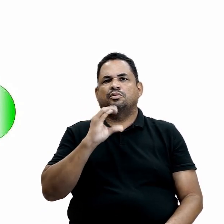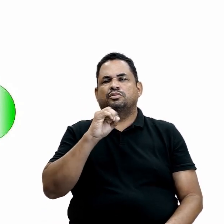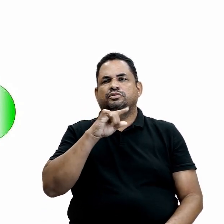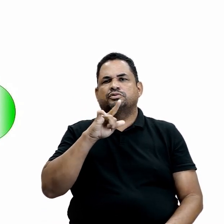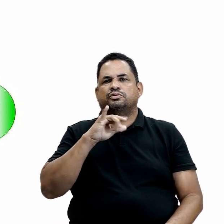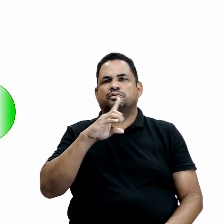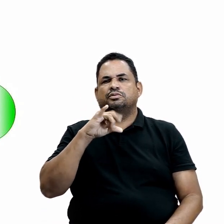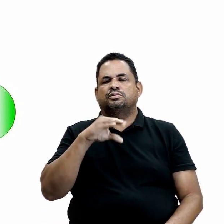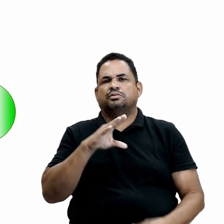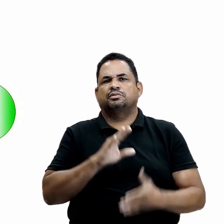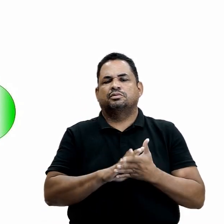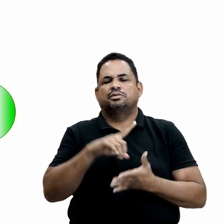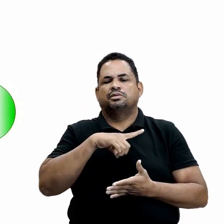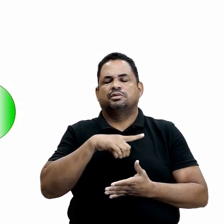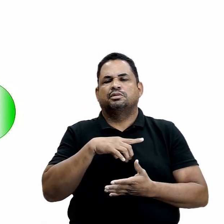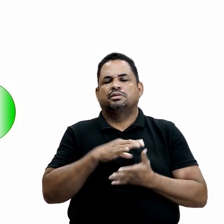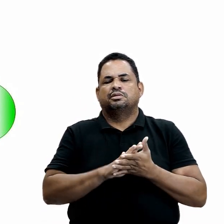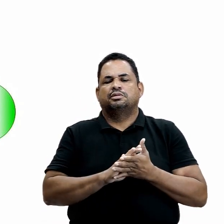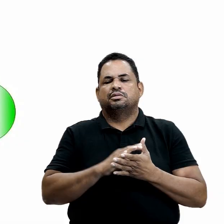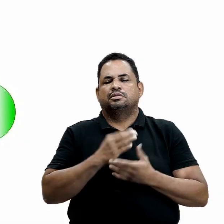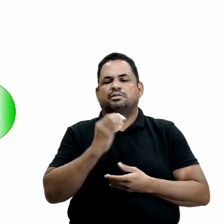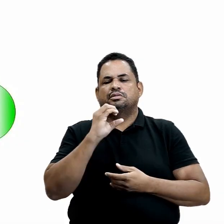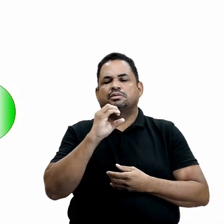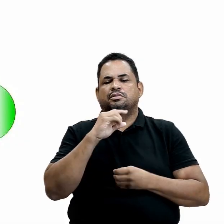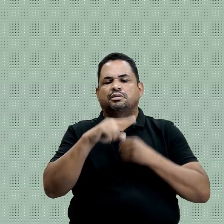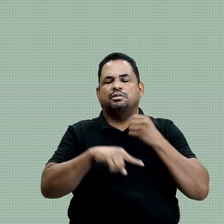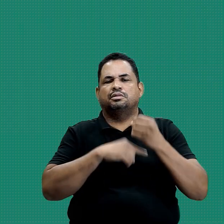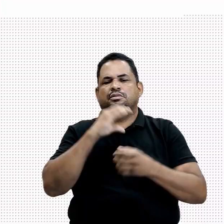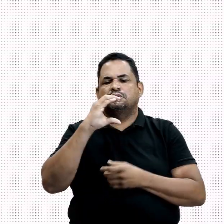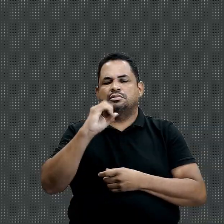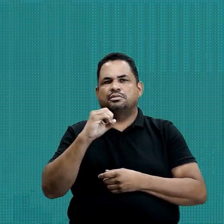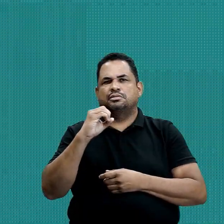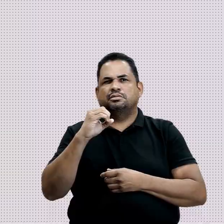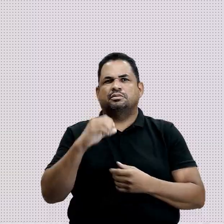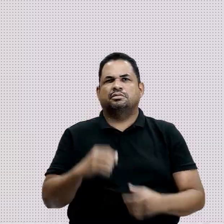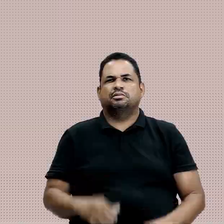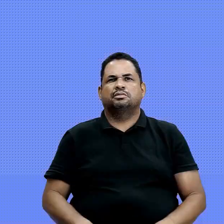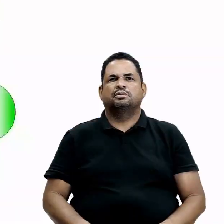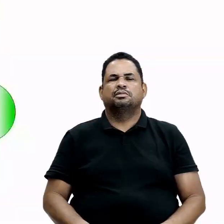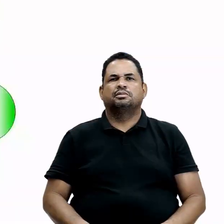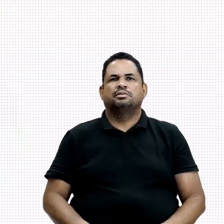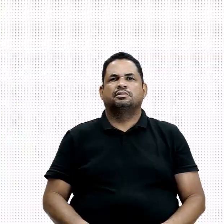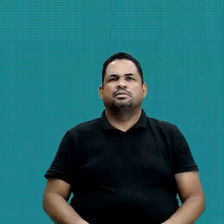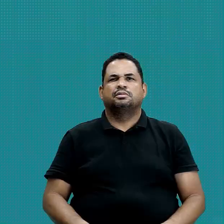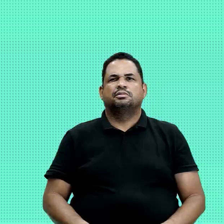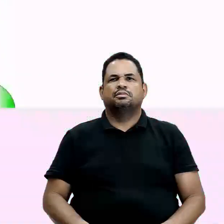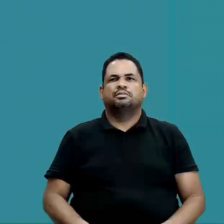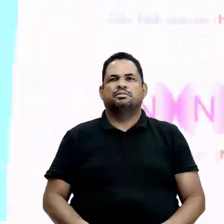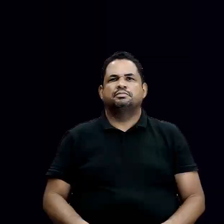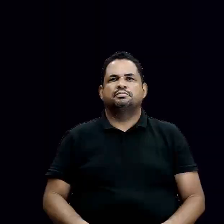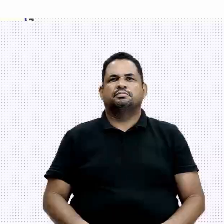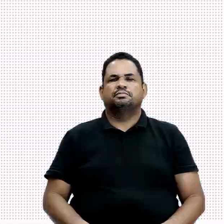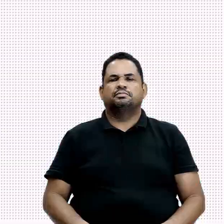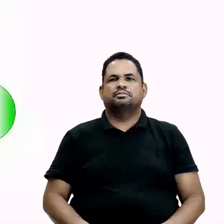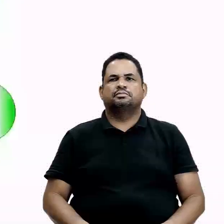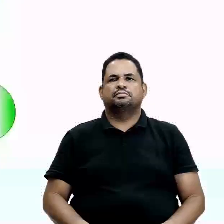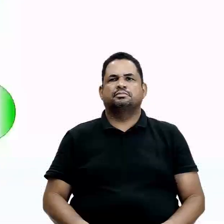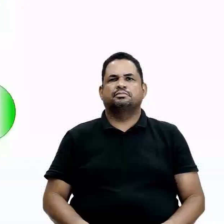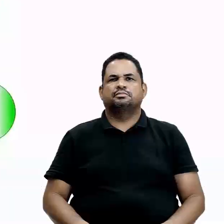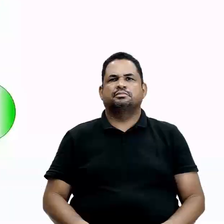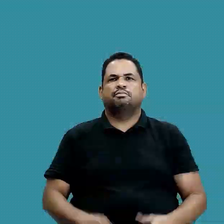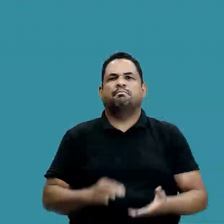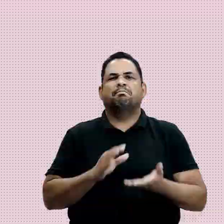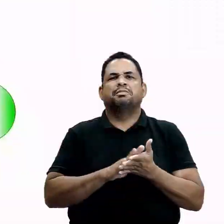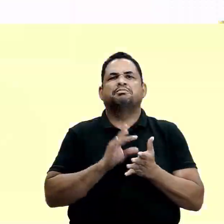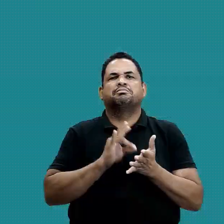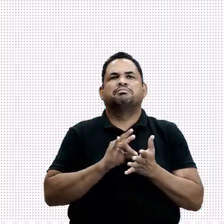3 átomos de oxigênio unidos ao de si. Pelo fato de ser 3 átomos do mesmo elemento químico, oxigênio,